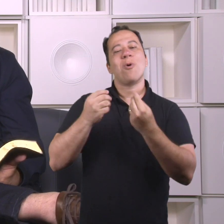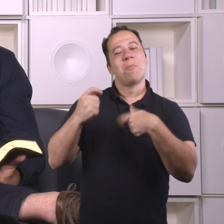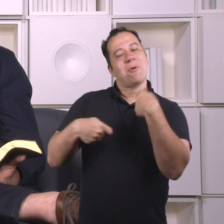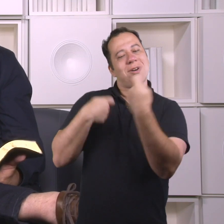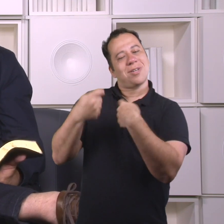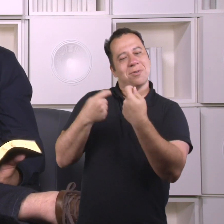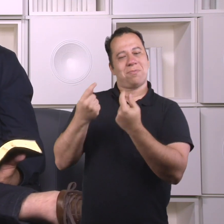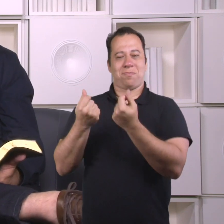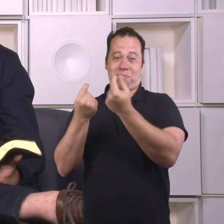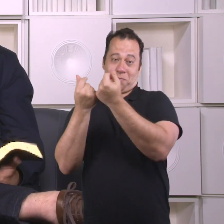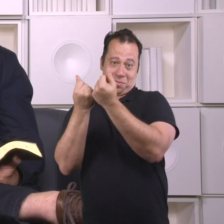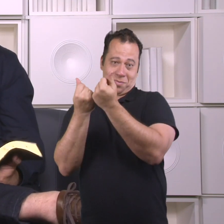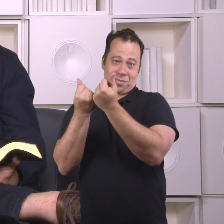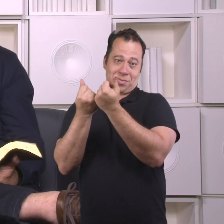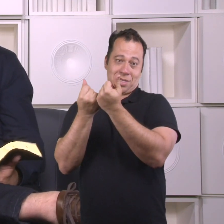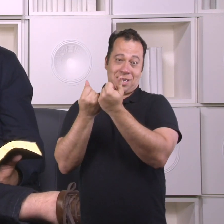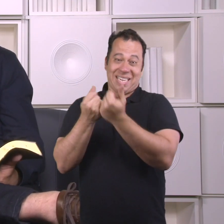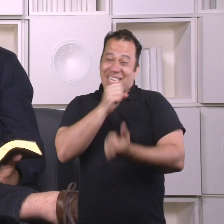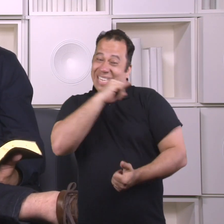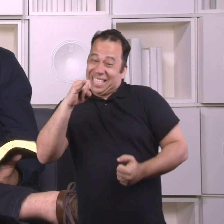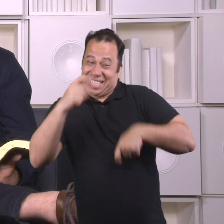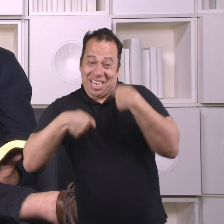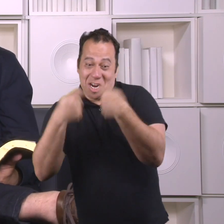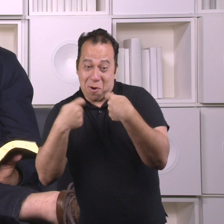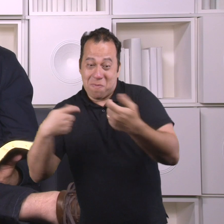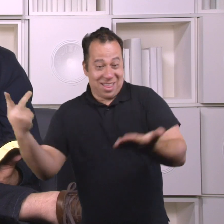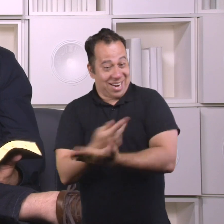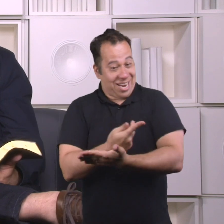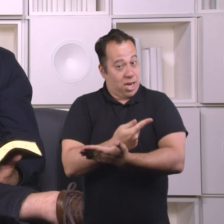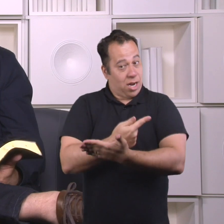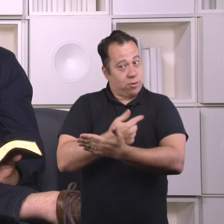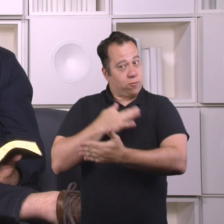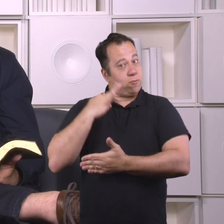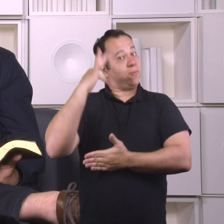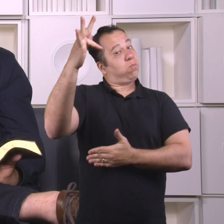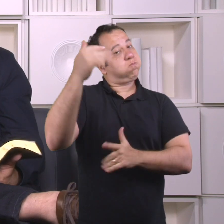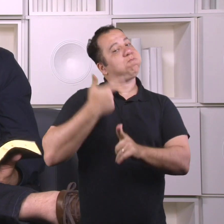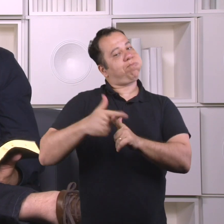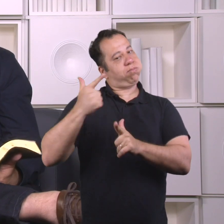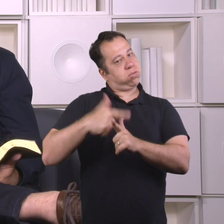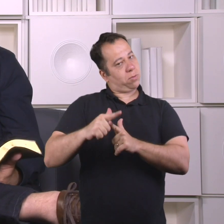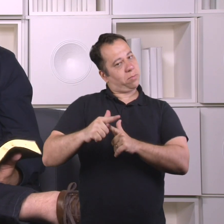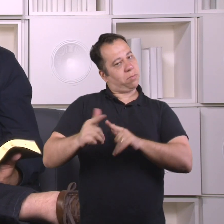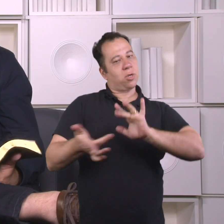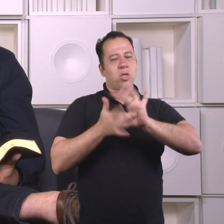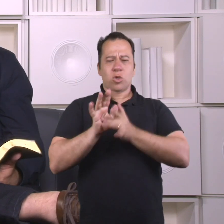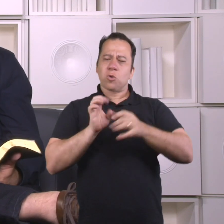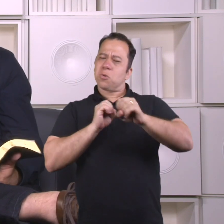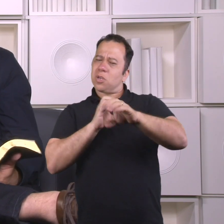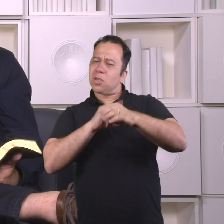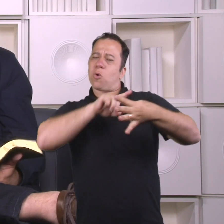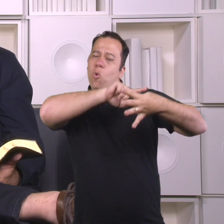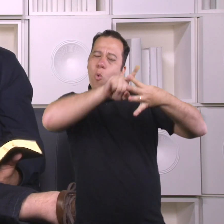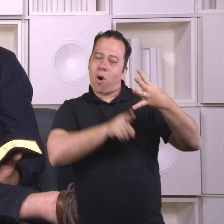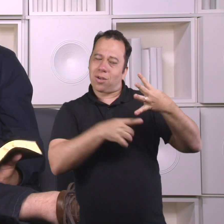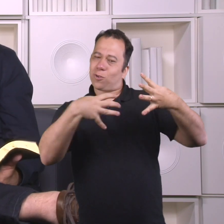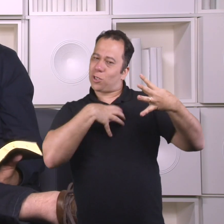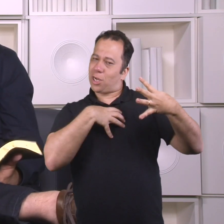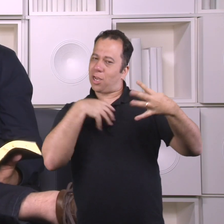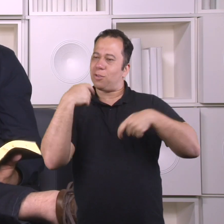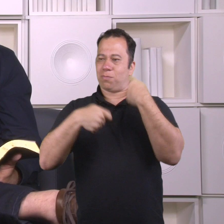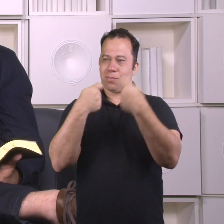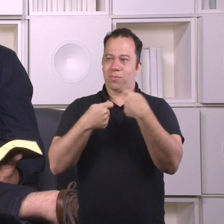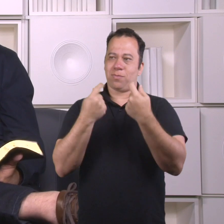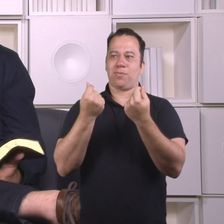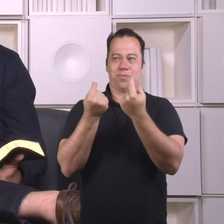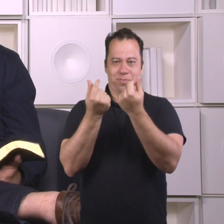errado, vai acabar trazendo problema para você. O dinheiro, então. Então, como você mexe com dinheiro? Jesus dá 4 sugestões para você.